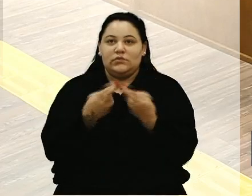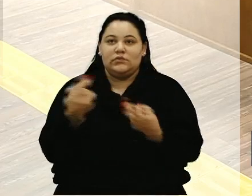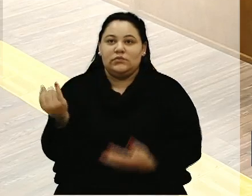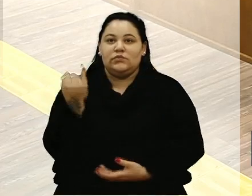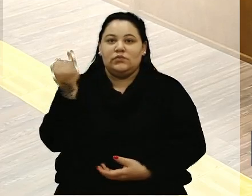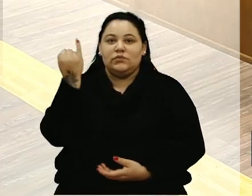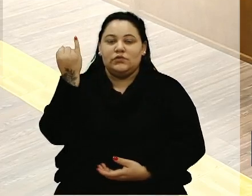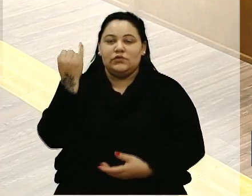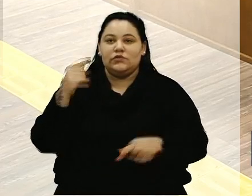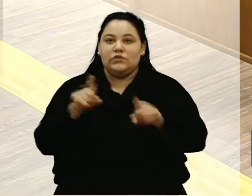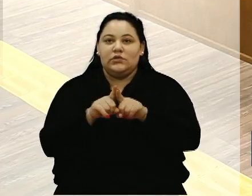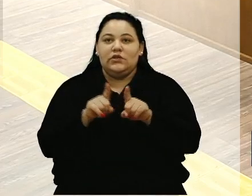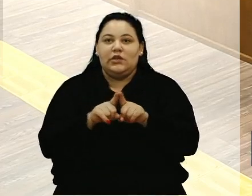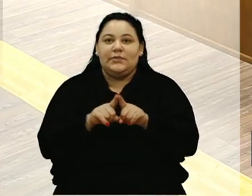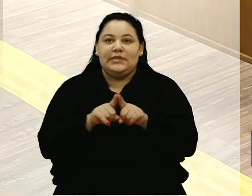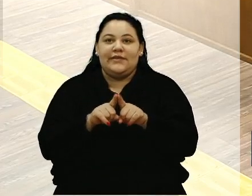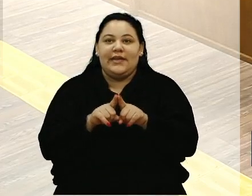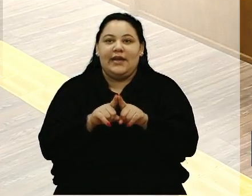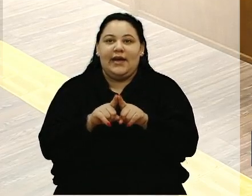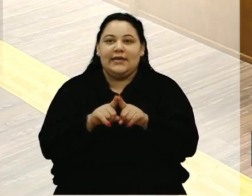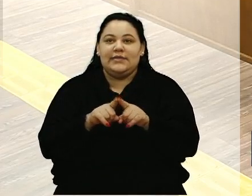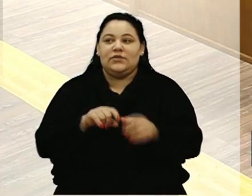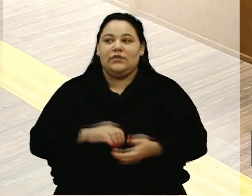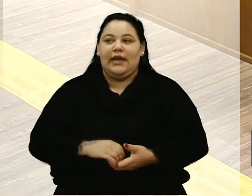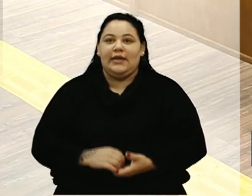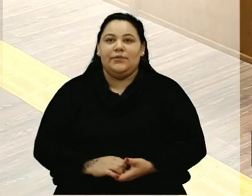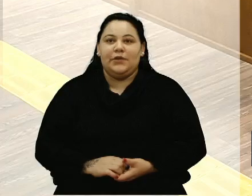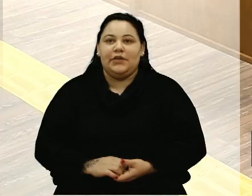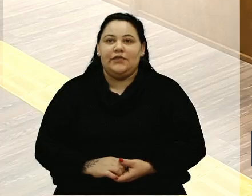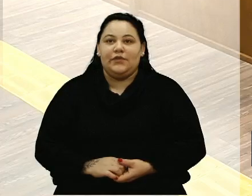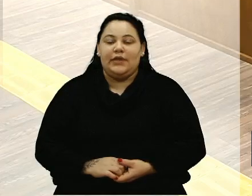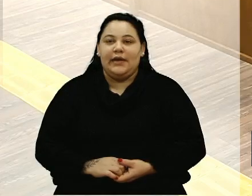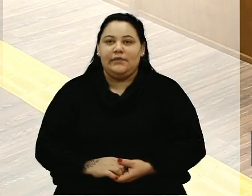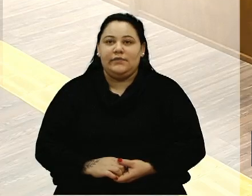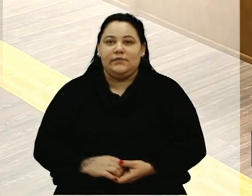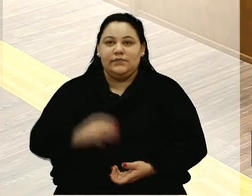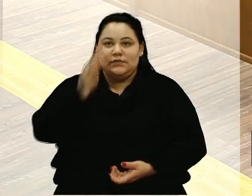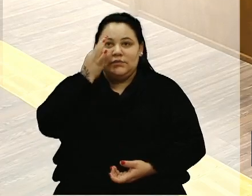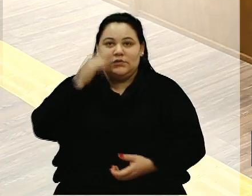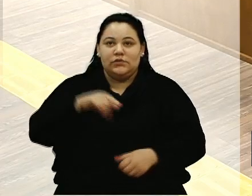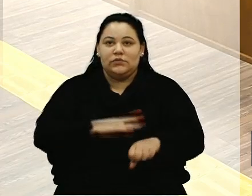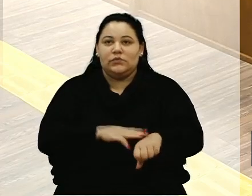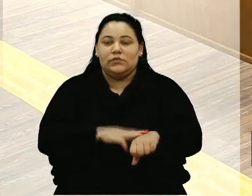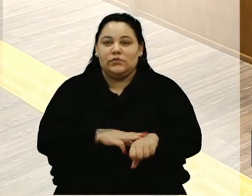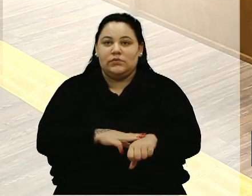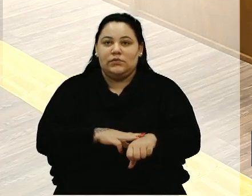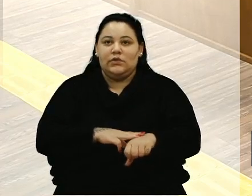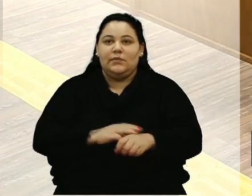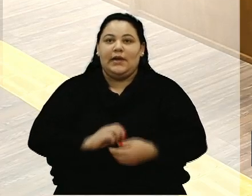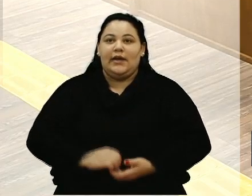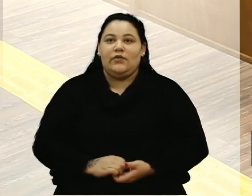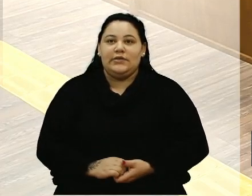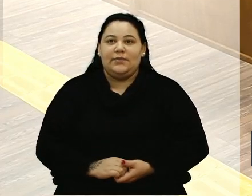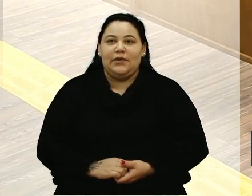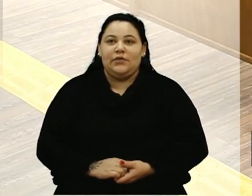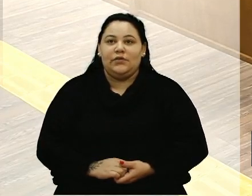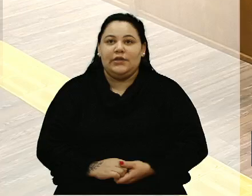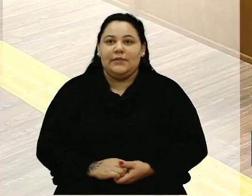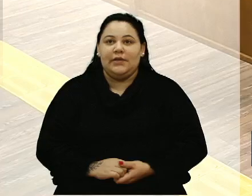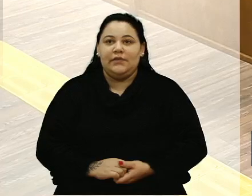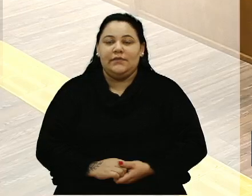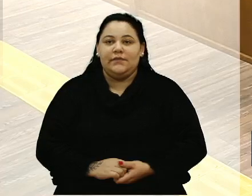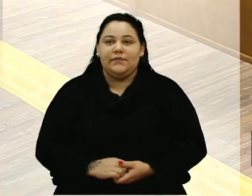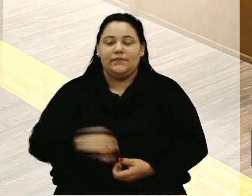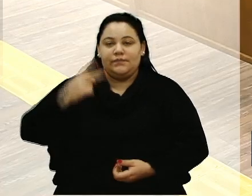Importante trazermos aqui a informação. Vereadores presentes neste momento. Na sessão, vereadora Marisol